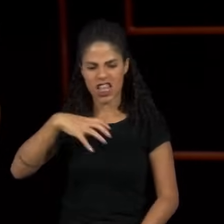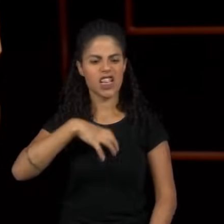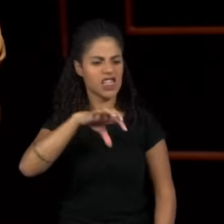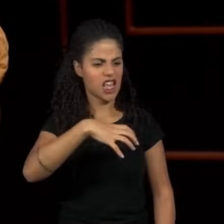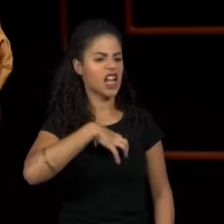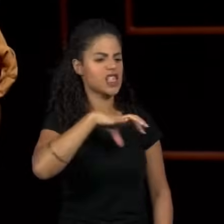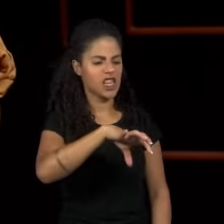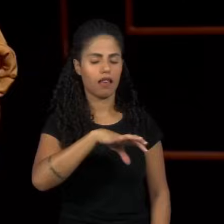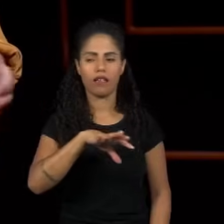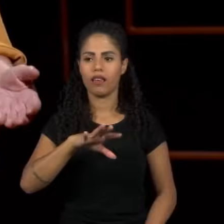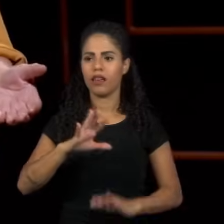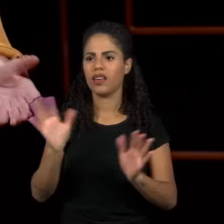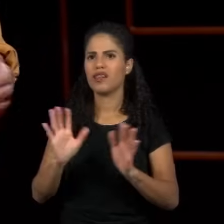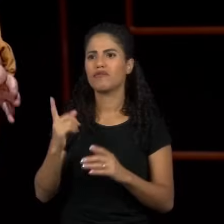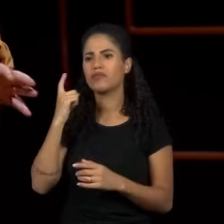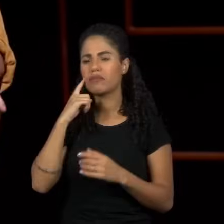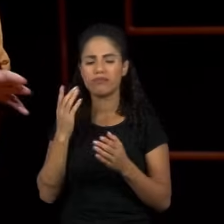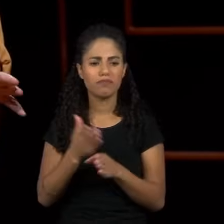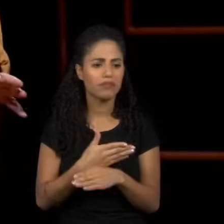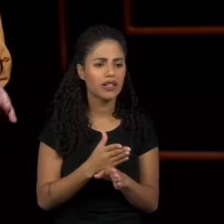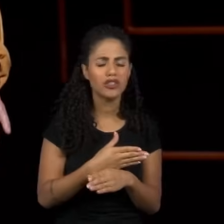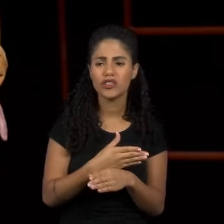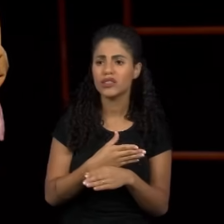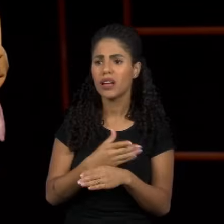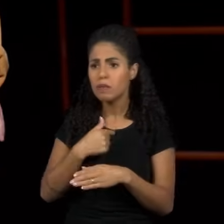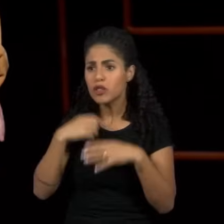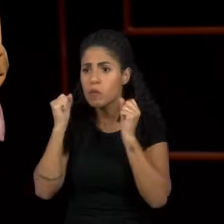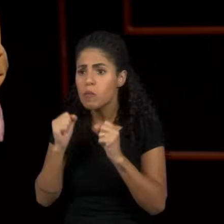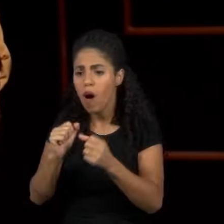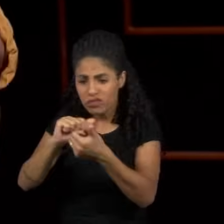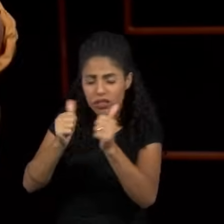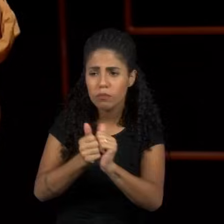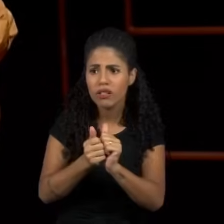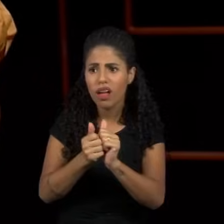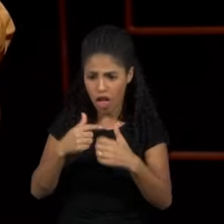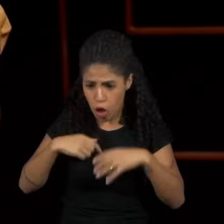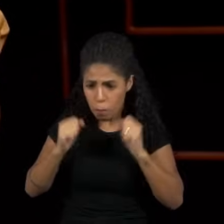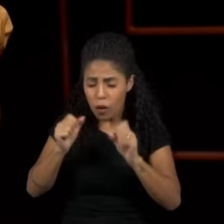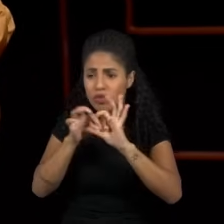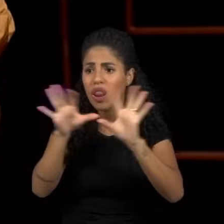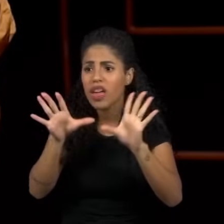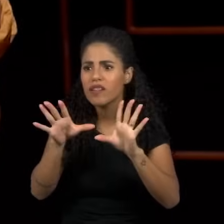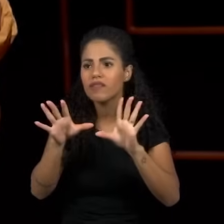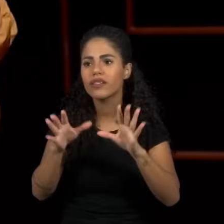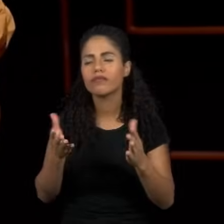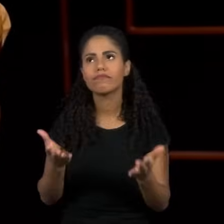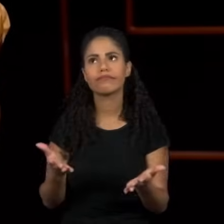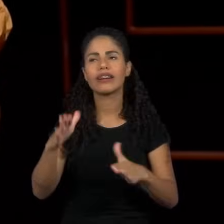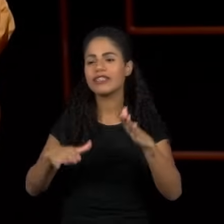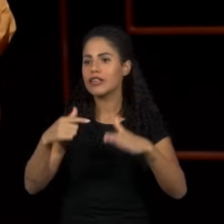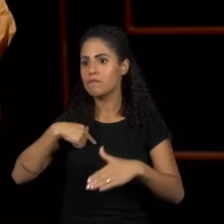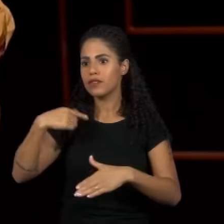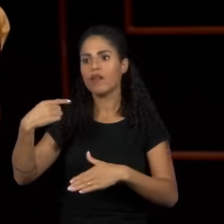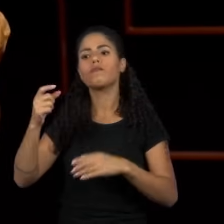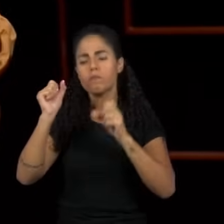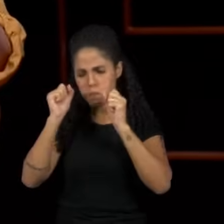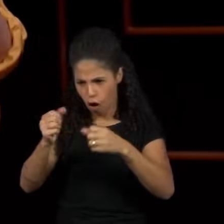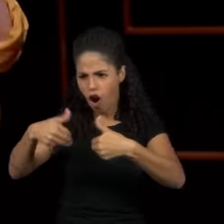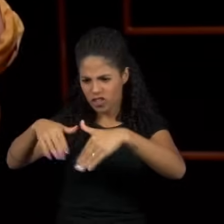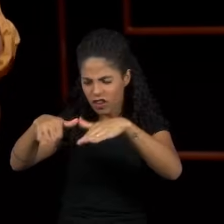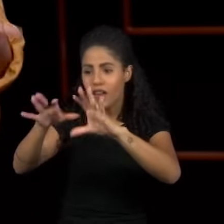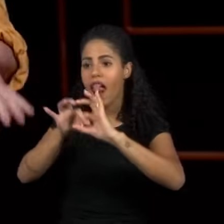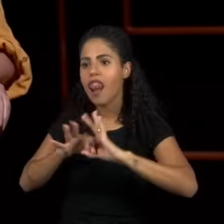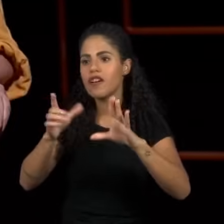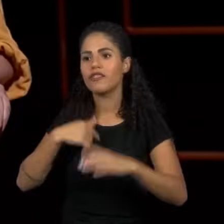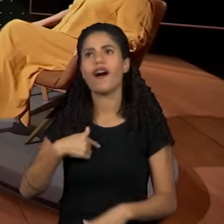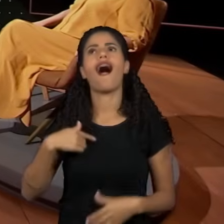escreveu assim, eu fico perdida e não dá certo. Quando eu tenho essa liberdade de achar outros rumos,